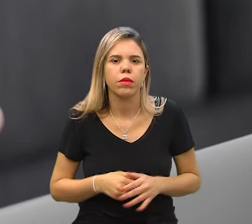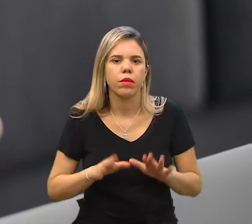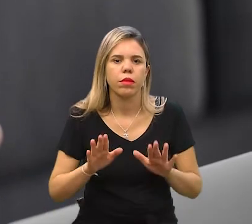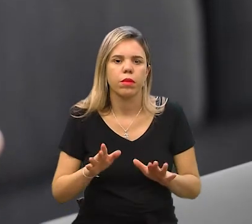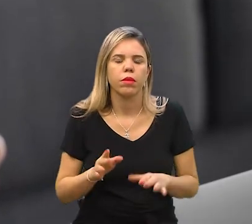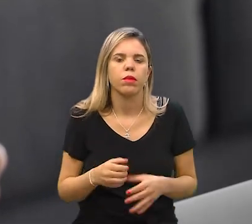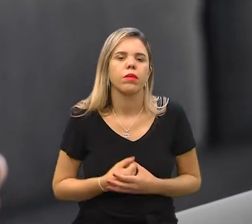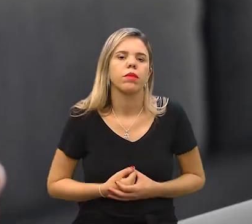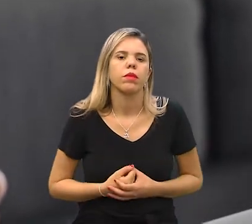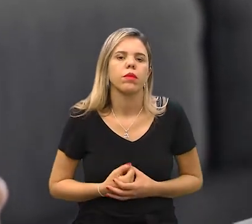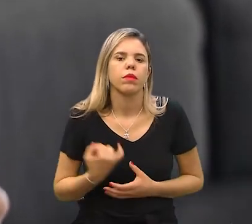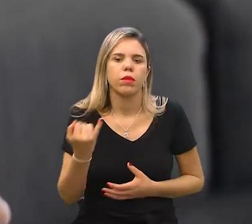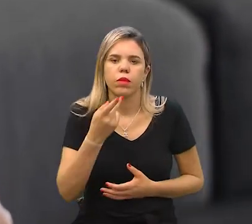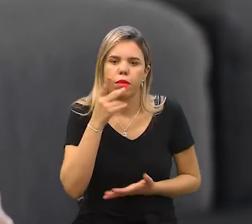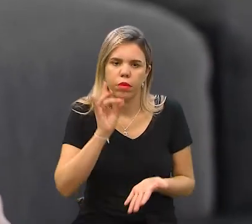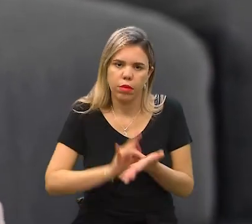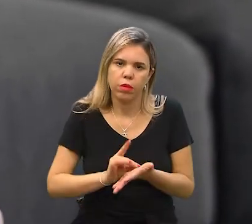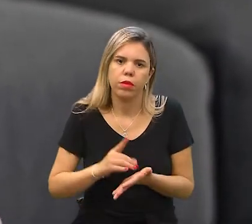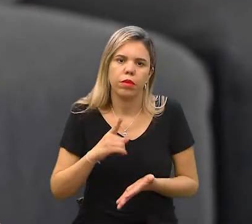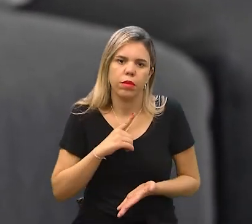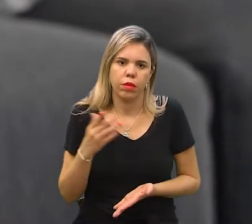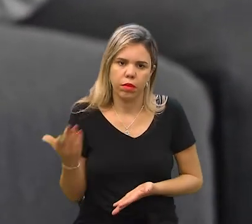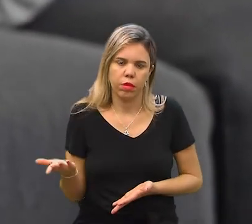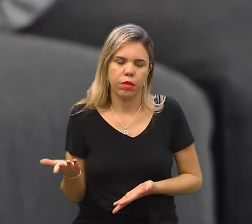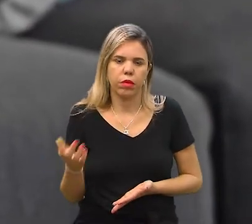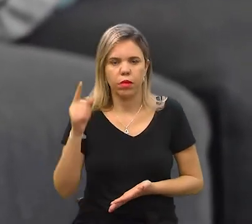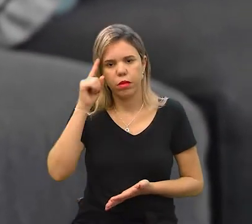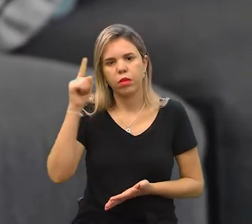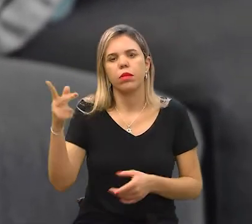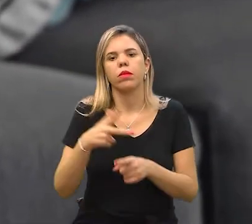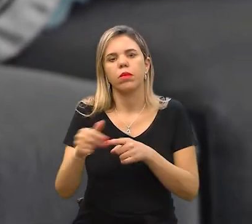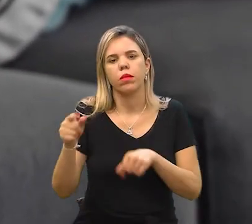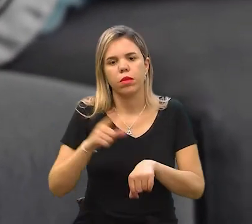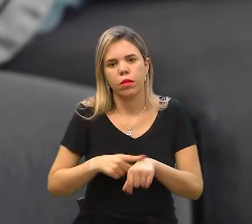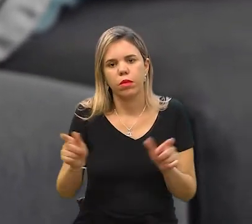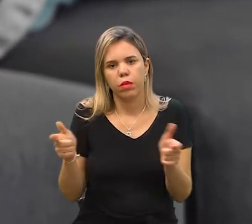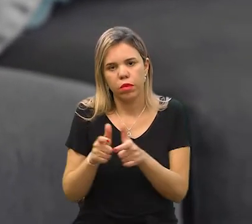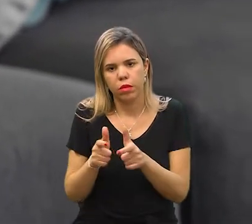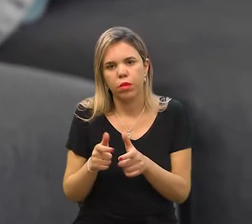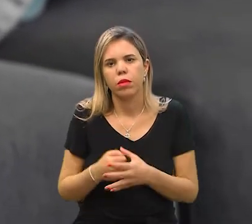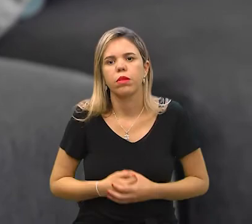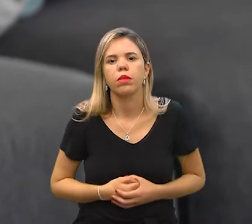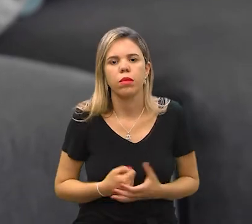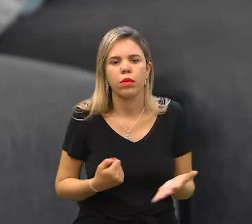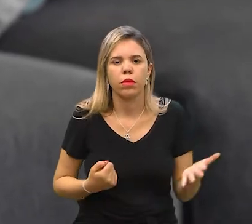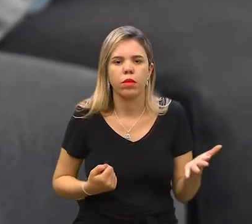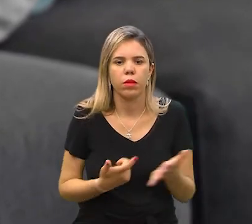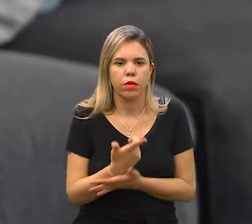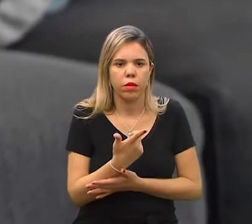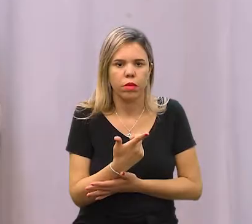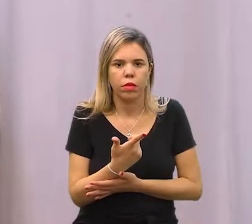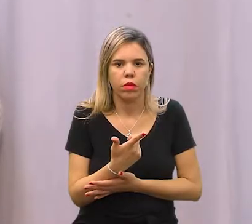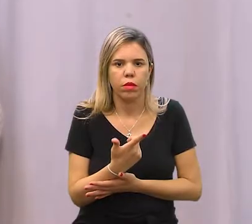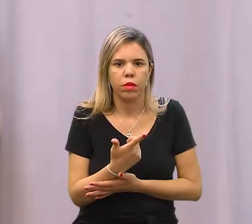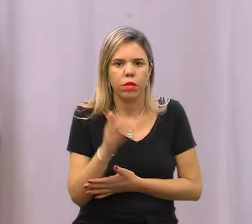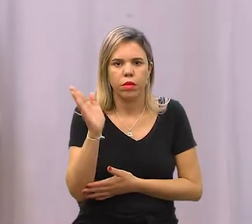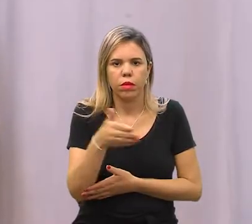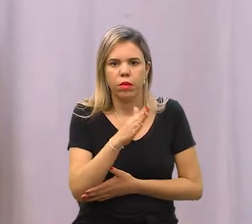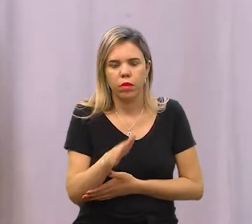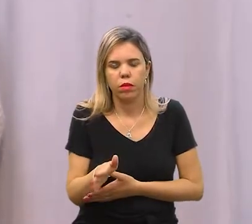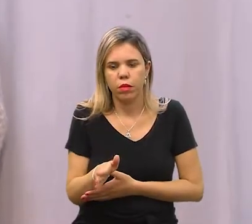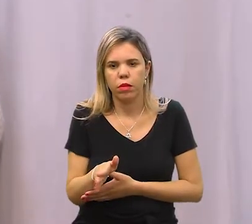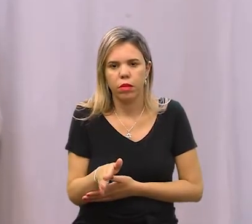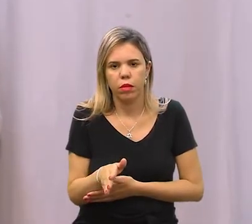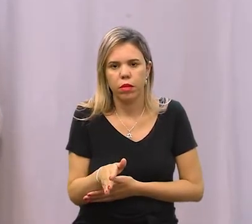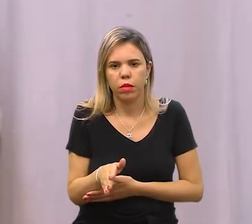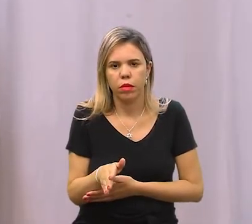com um ponto que eu enfatizo aqui, ele tem uma data de validade menor. Você compra e você pode cancelar esse